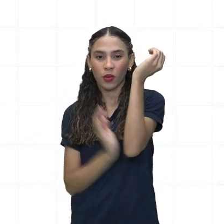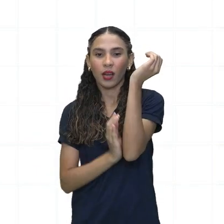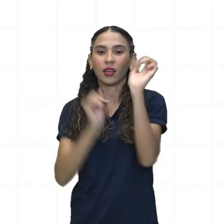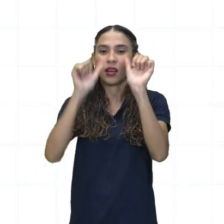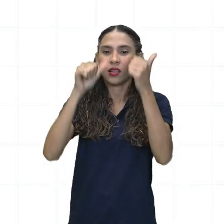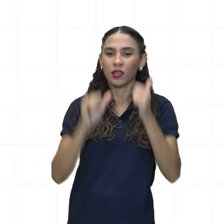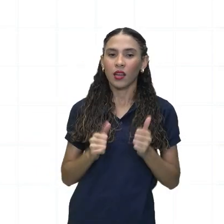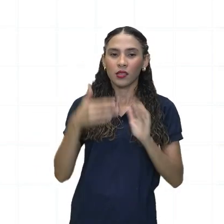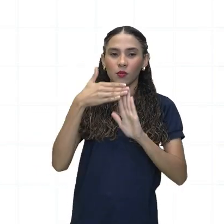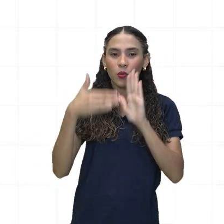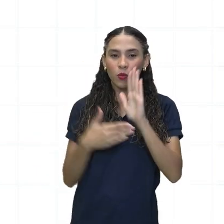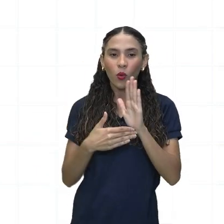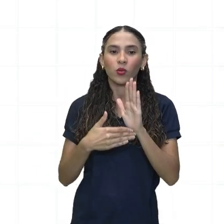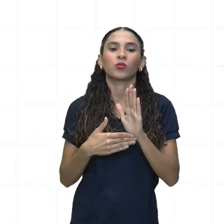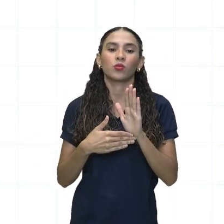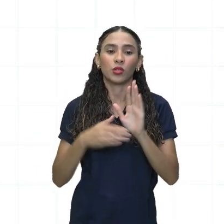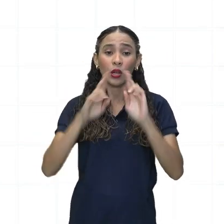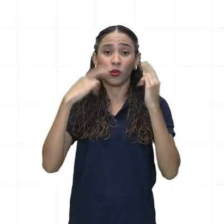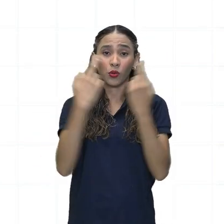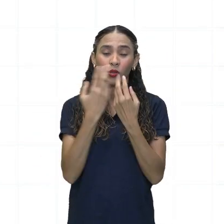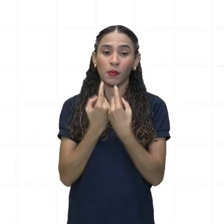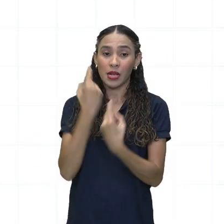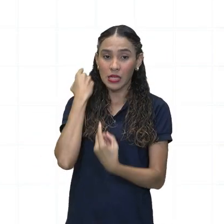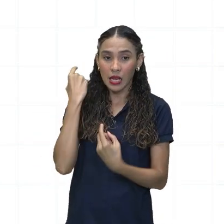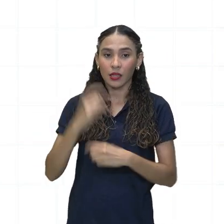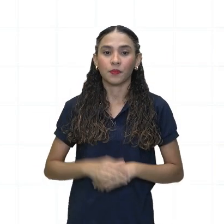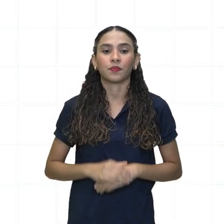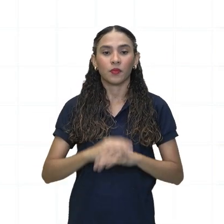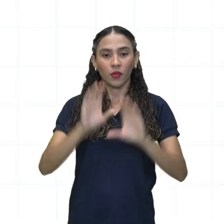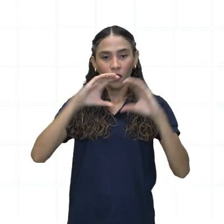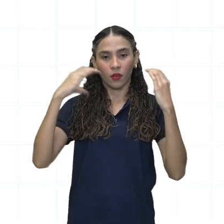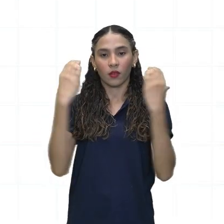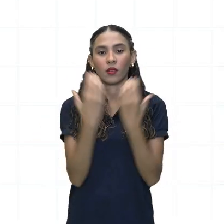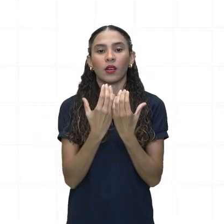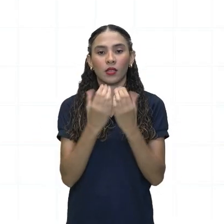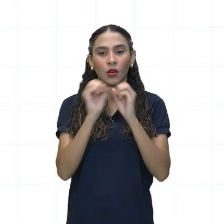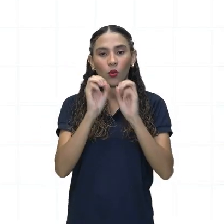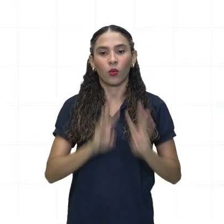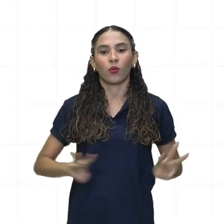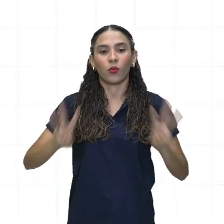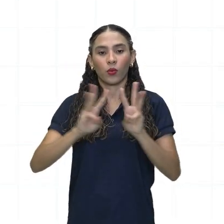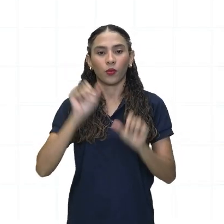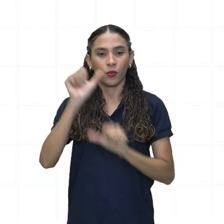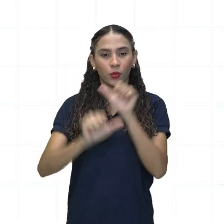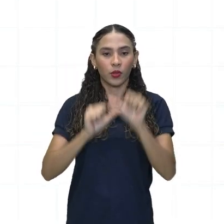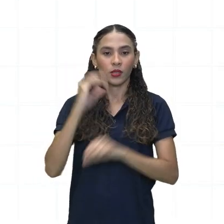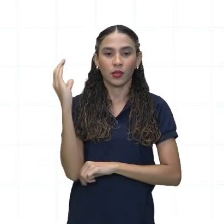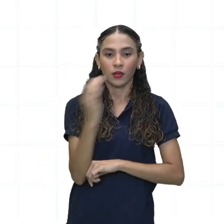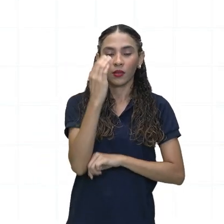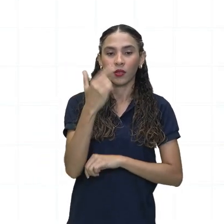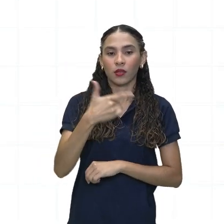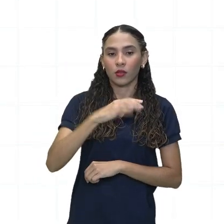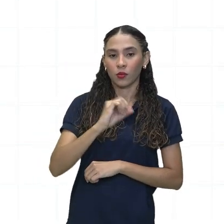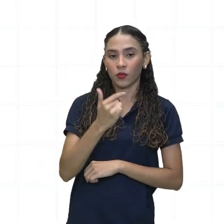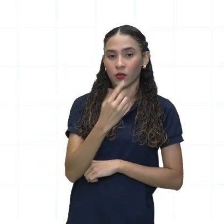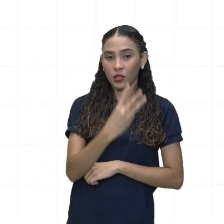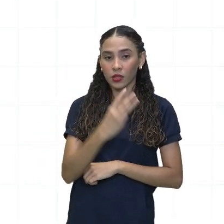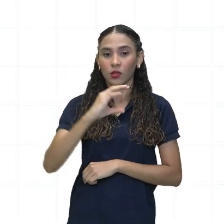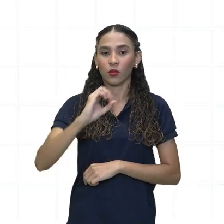proposto em edições passadas. A Conferência das Nações Unidas sobre Mudanças Climáticas de